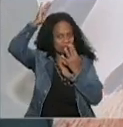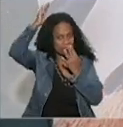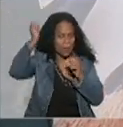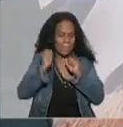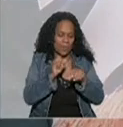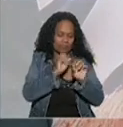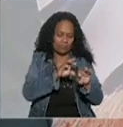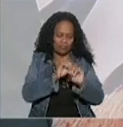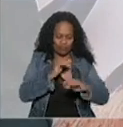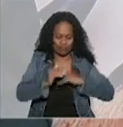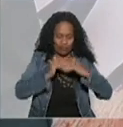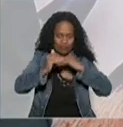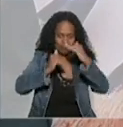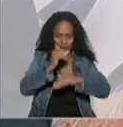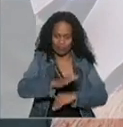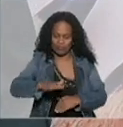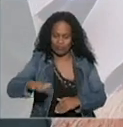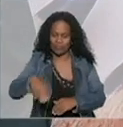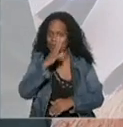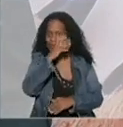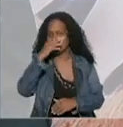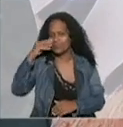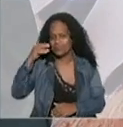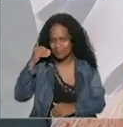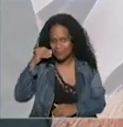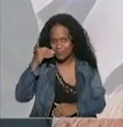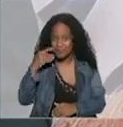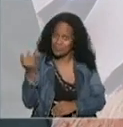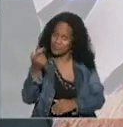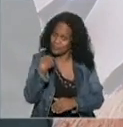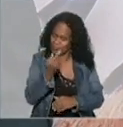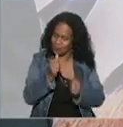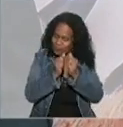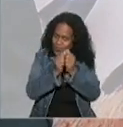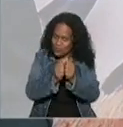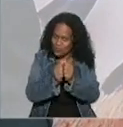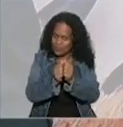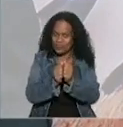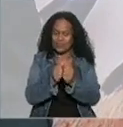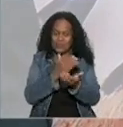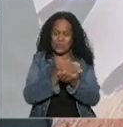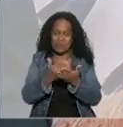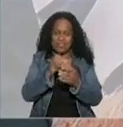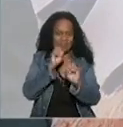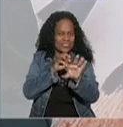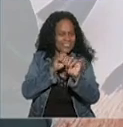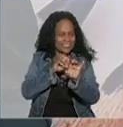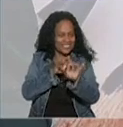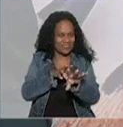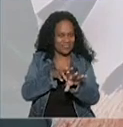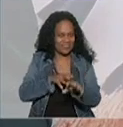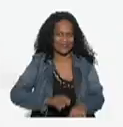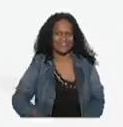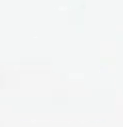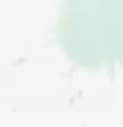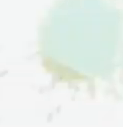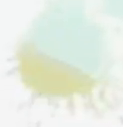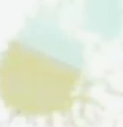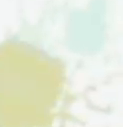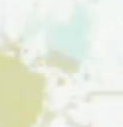indígena pode contribuir no desenvolvimento de crianças e adolescentes. Então fique com a gente, está no ar o